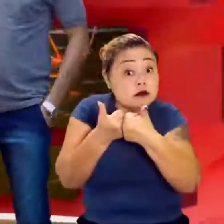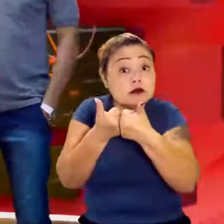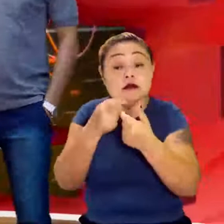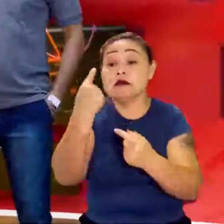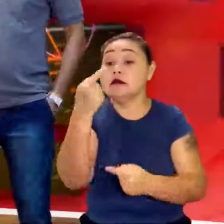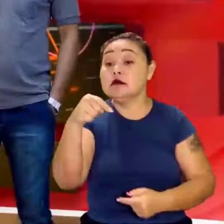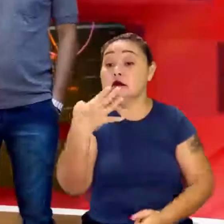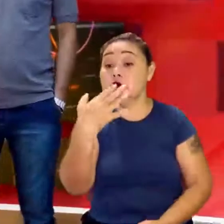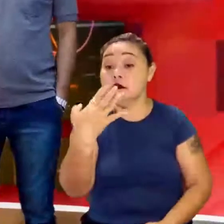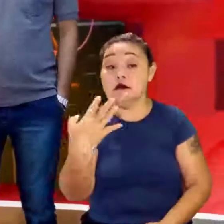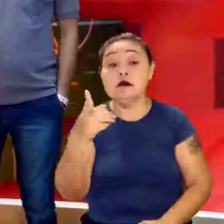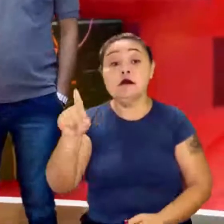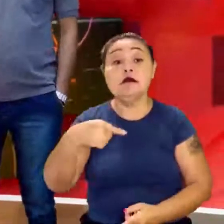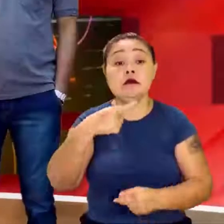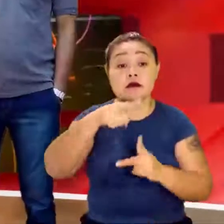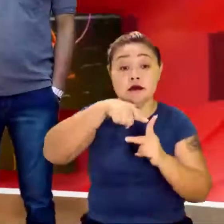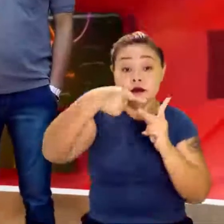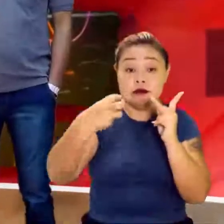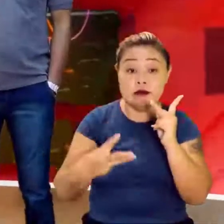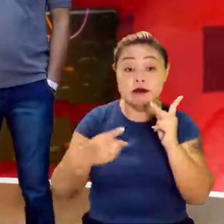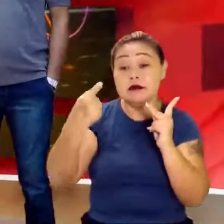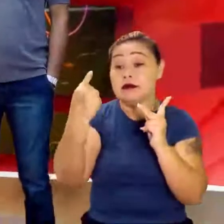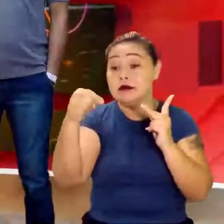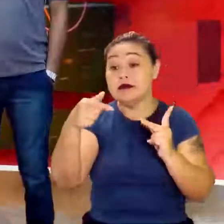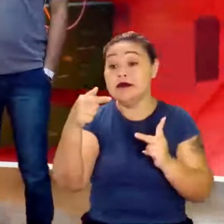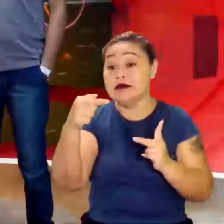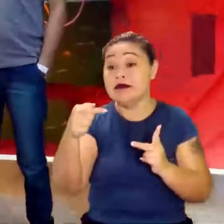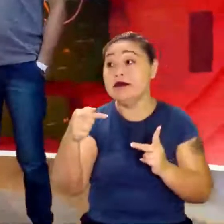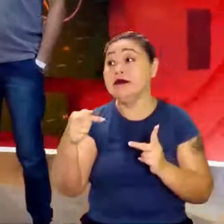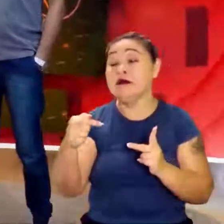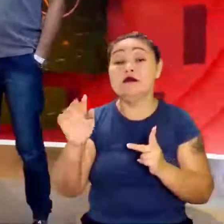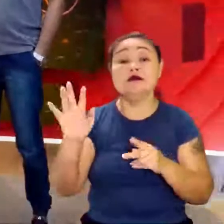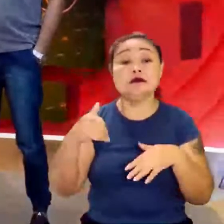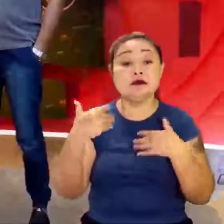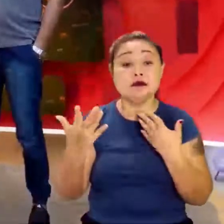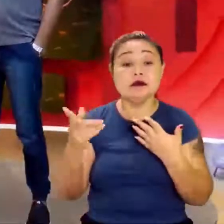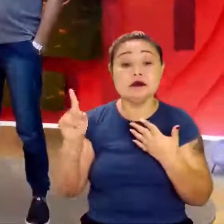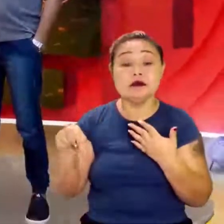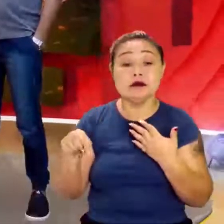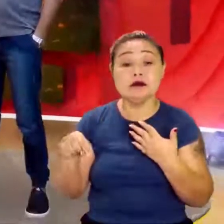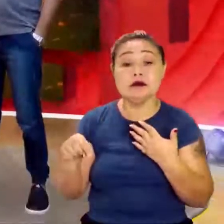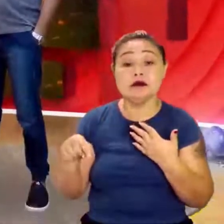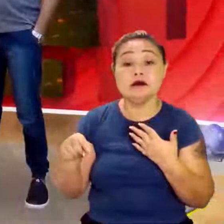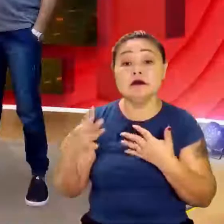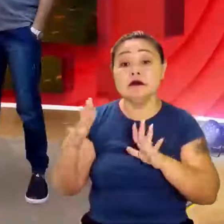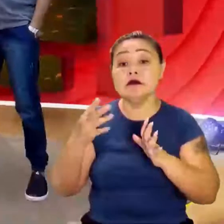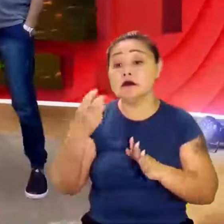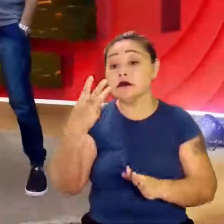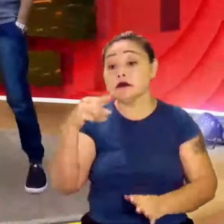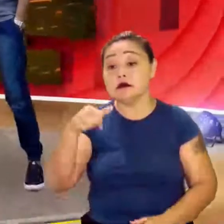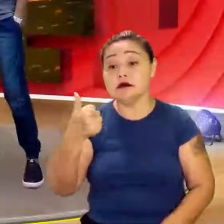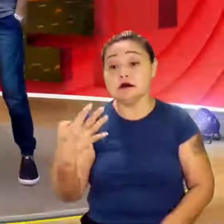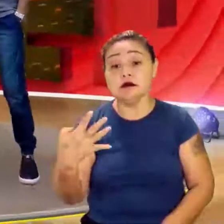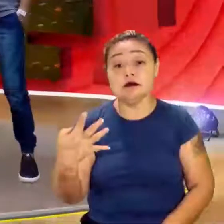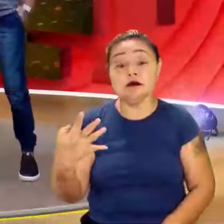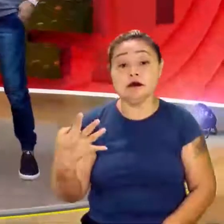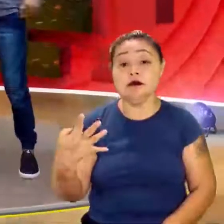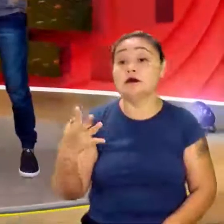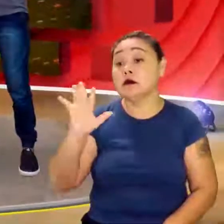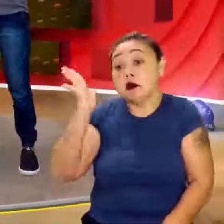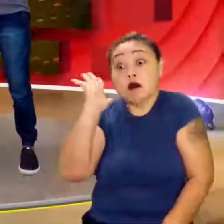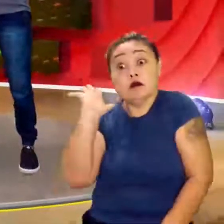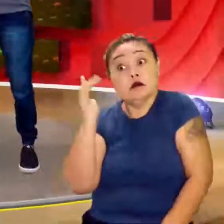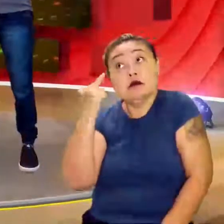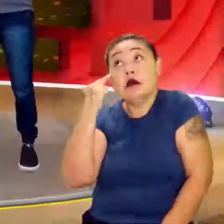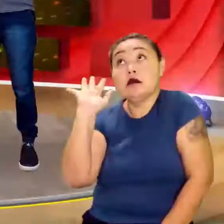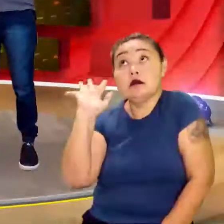2, 1,4, raiz de 3, 1,7, né? Mas então, vamos supor... O resultado é de 3,14. Vamos supor que na